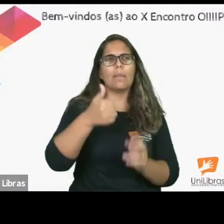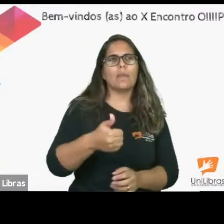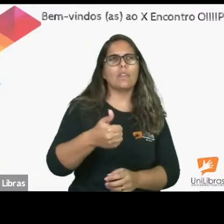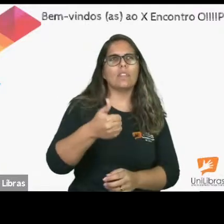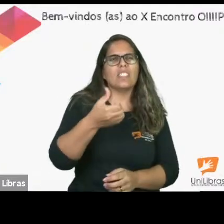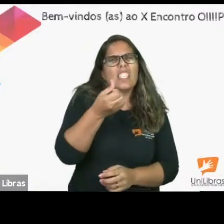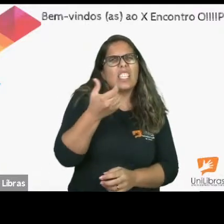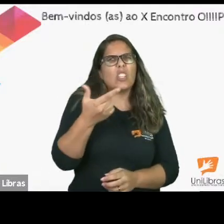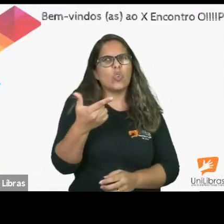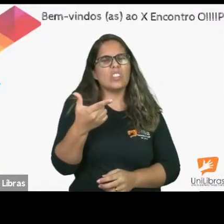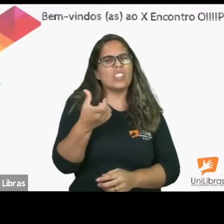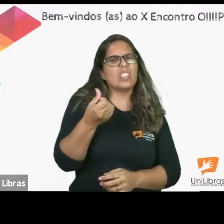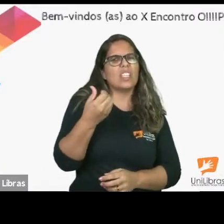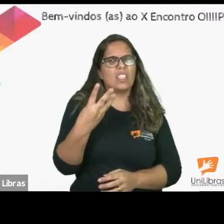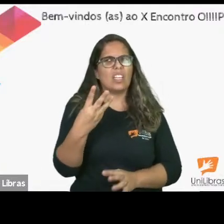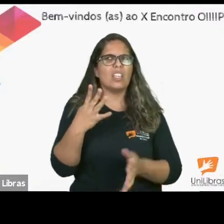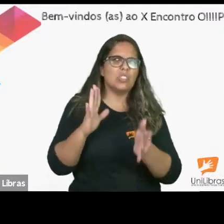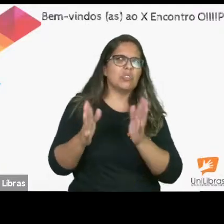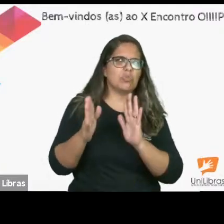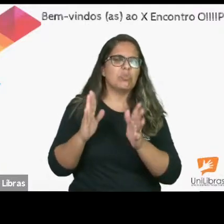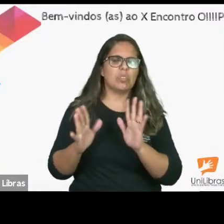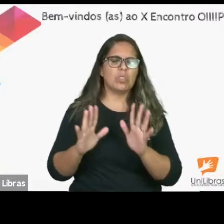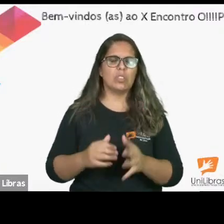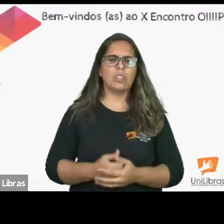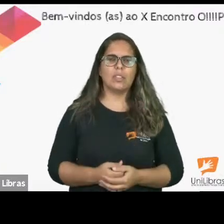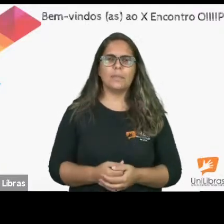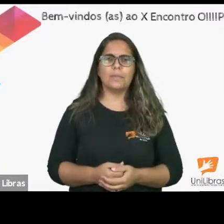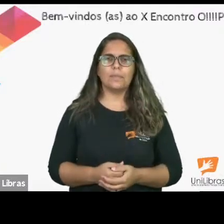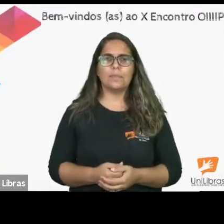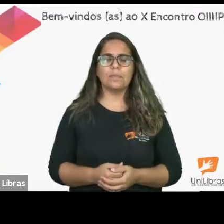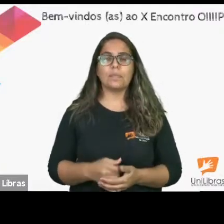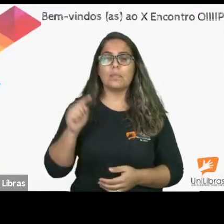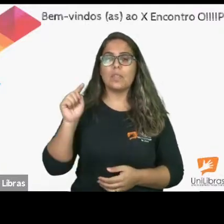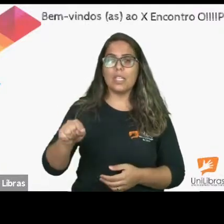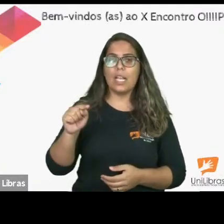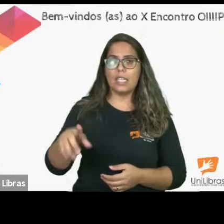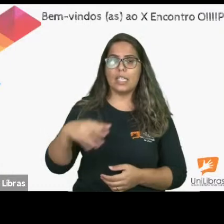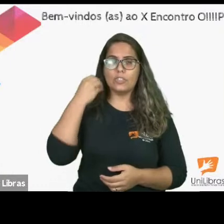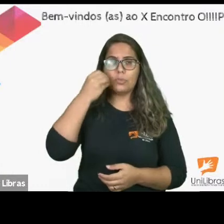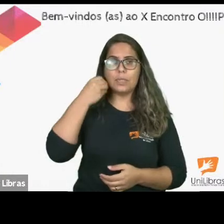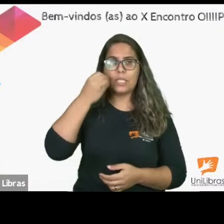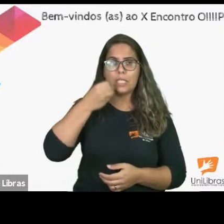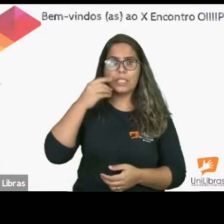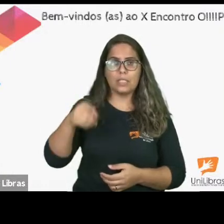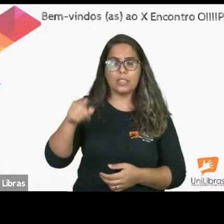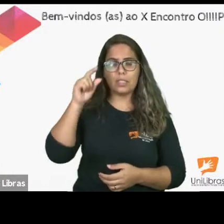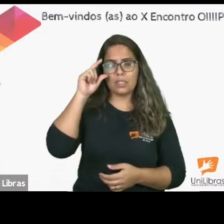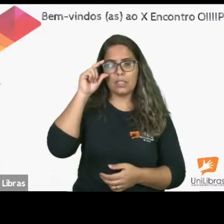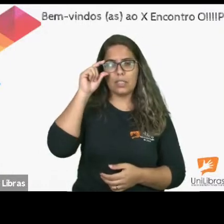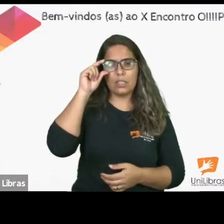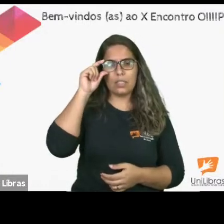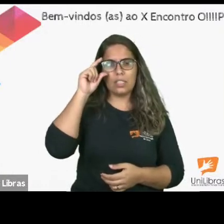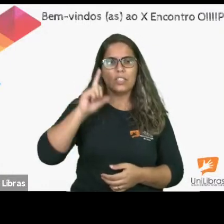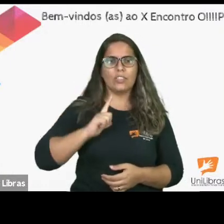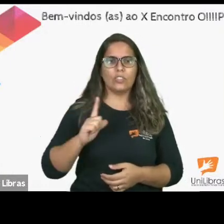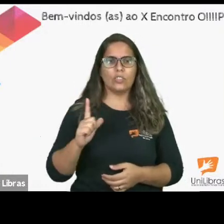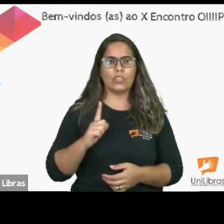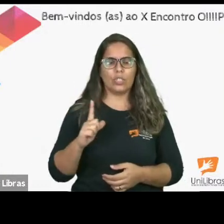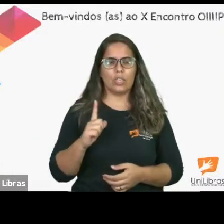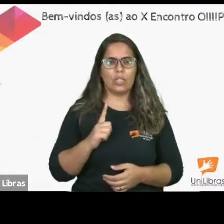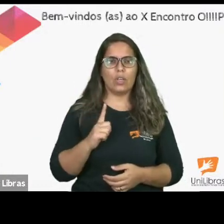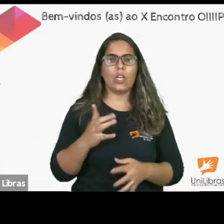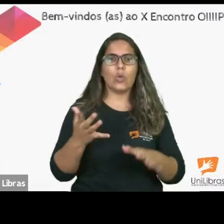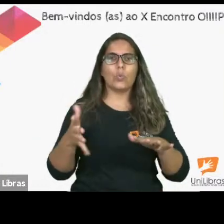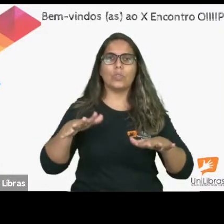1962, 63, quase a experiência de Angicos, ali, naquela experiência, tinha